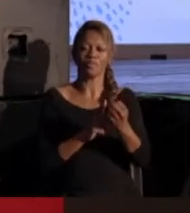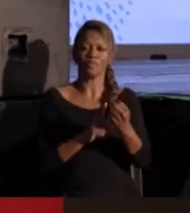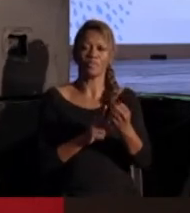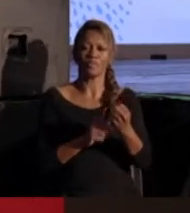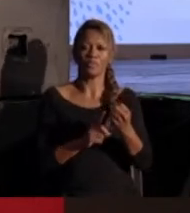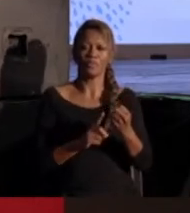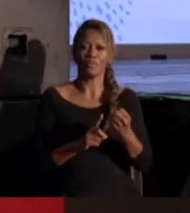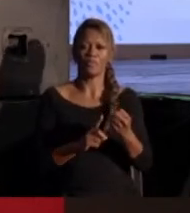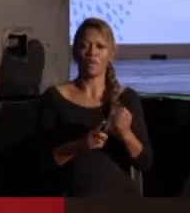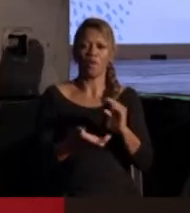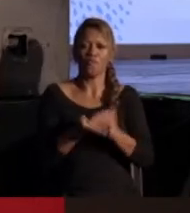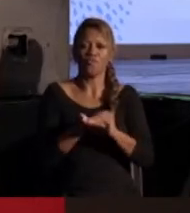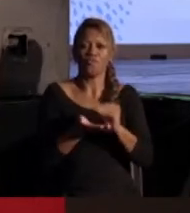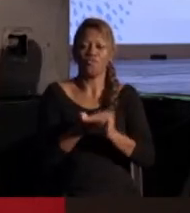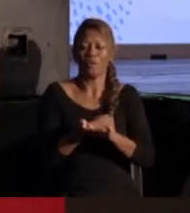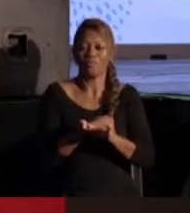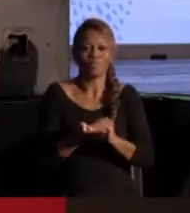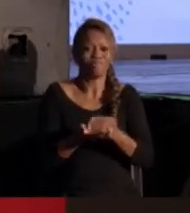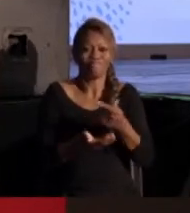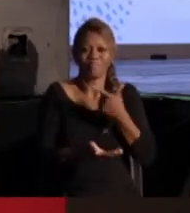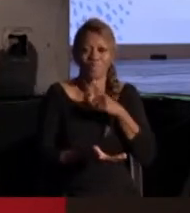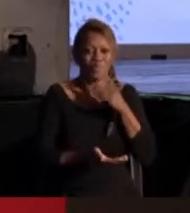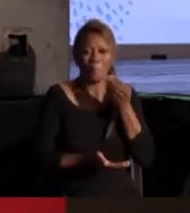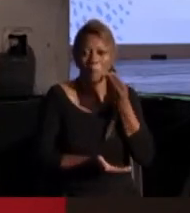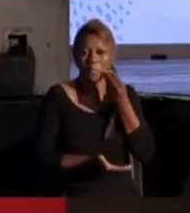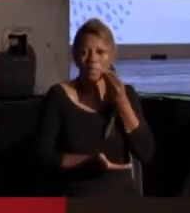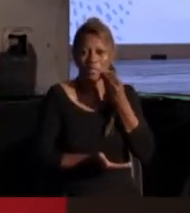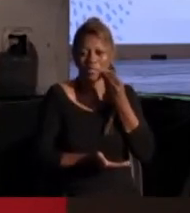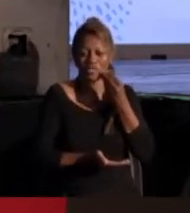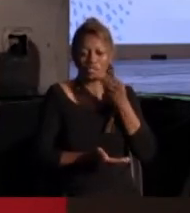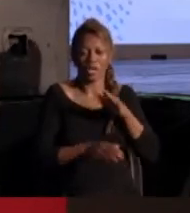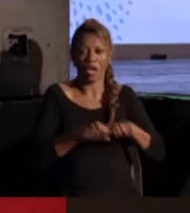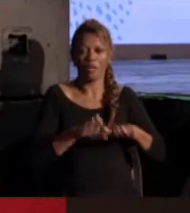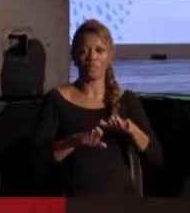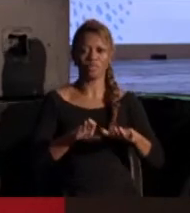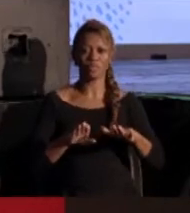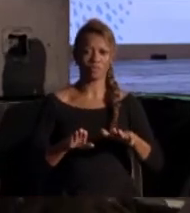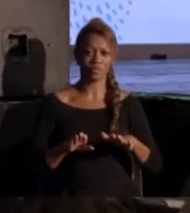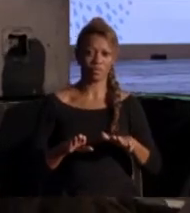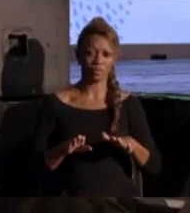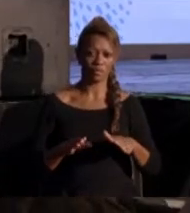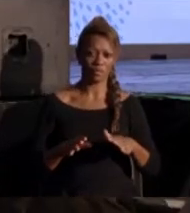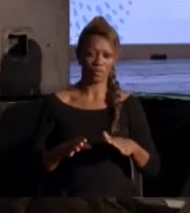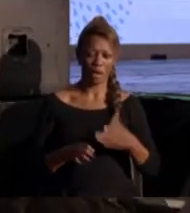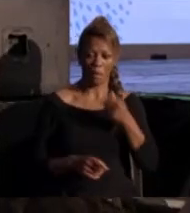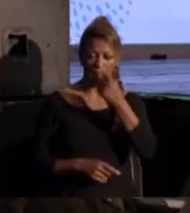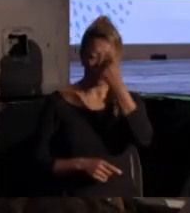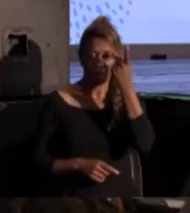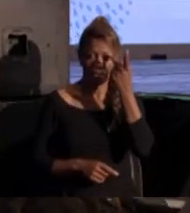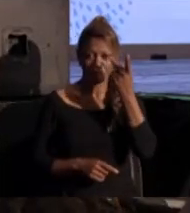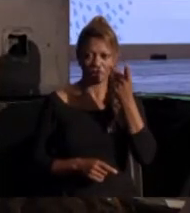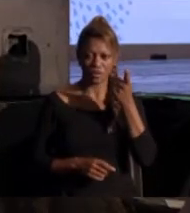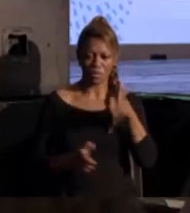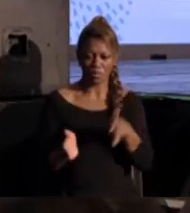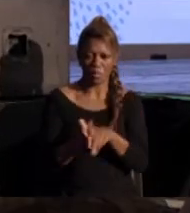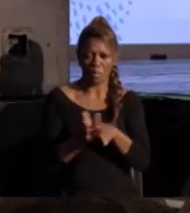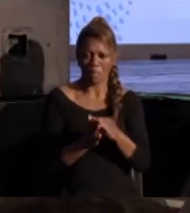por falta de oportunidade, violência que afeta pessoas